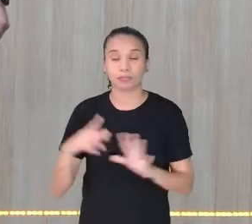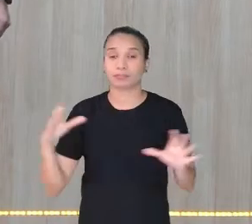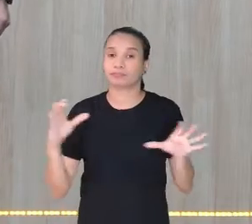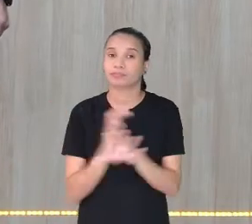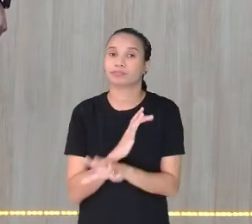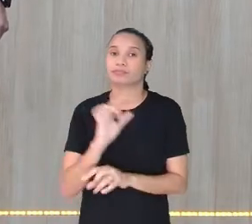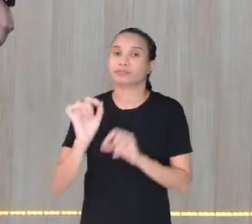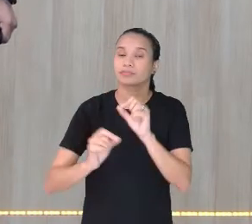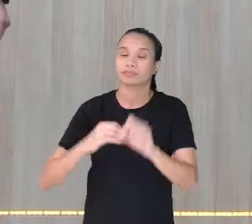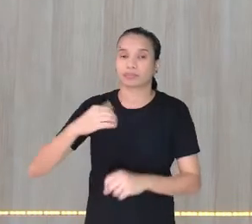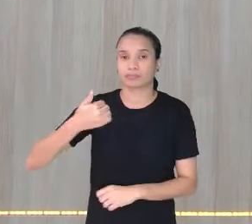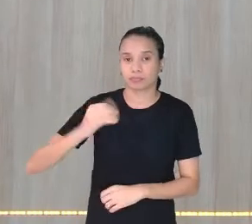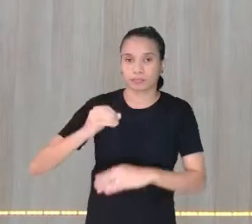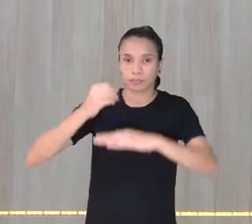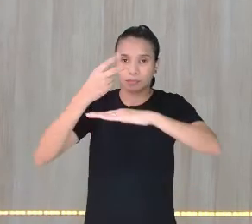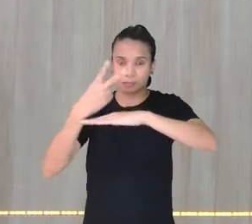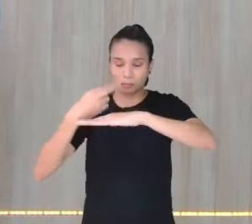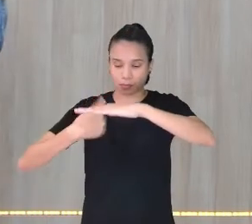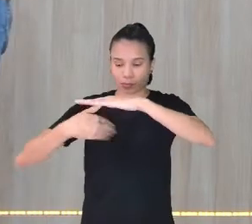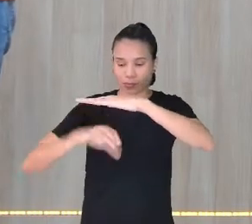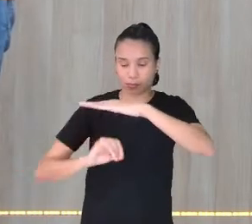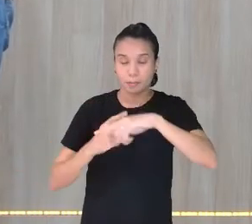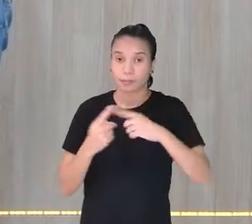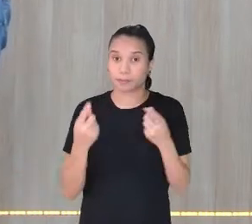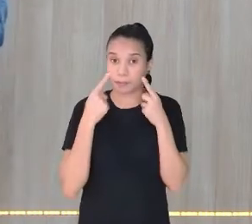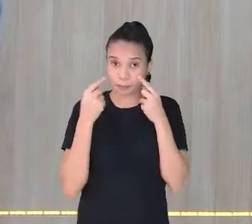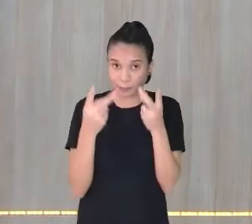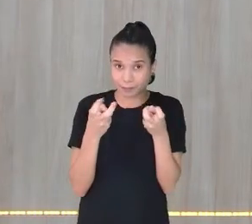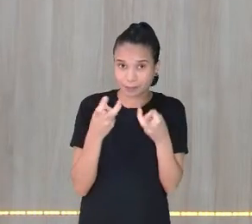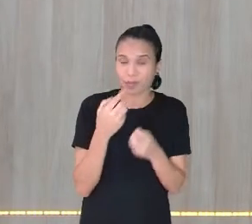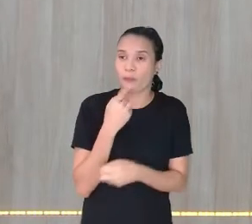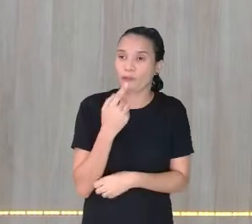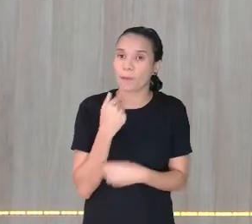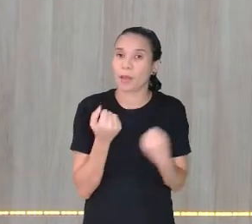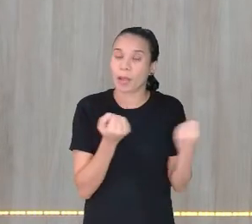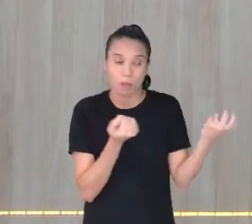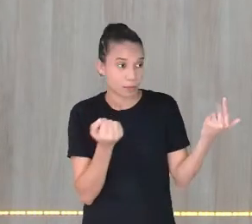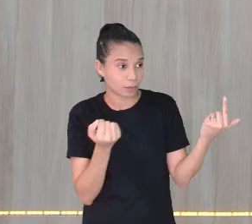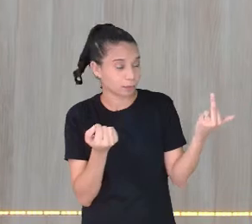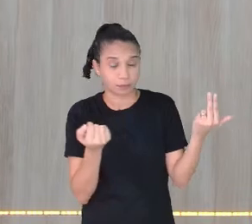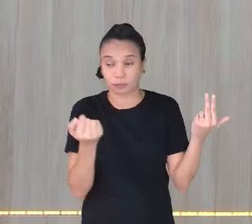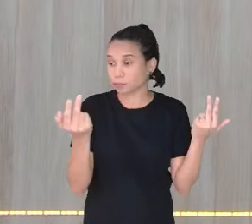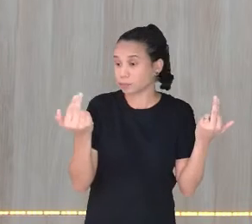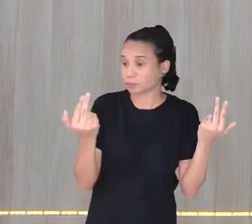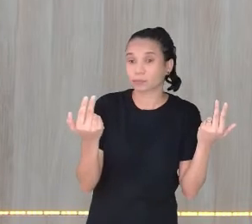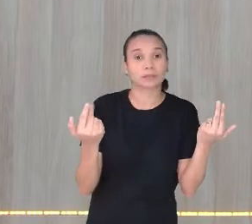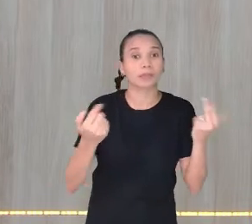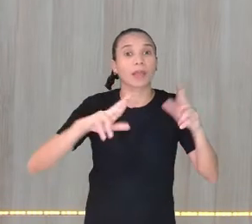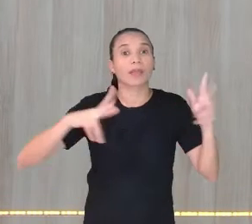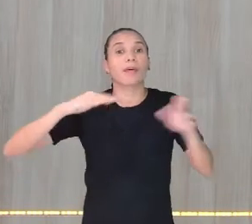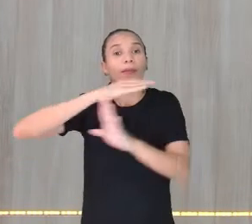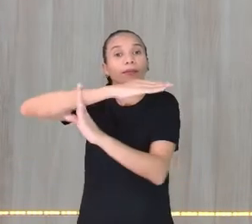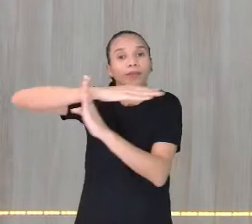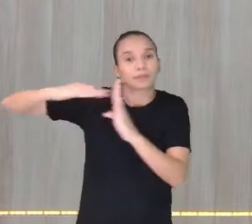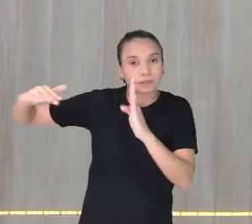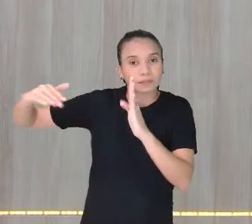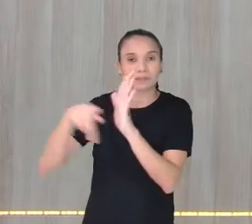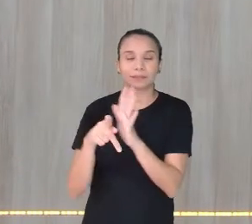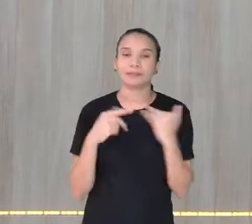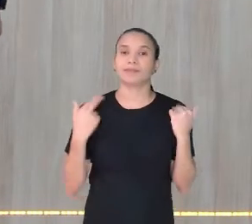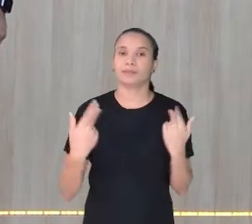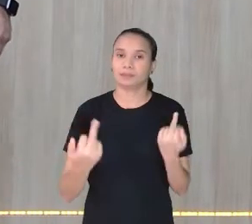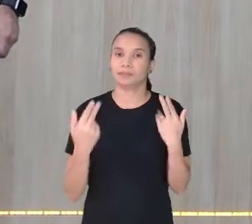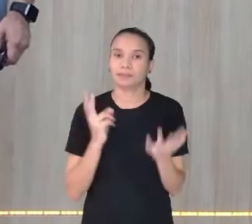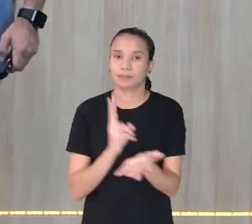quantos? Num total de 10. Mas note que a parte vermelha que está representada aí nessa figura, ela continua sendo